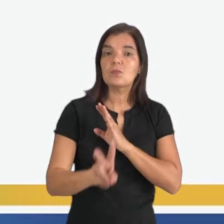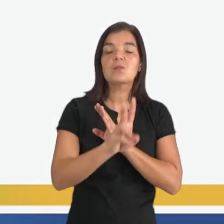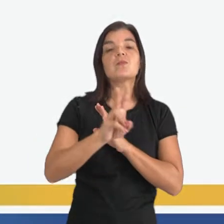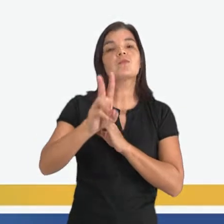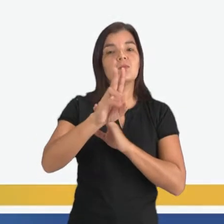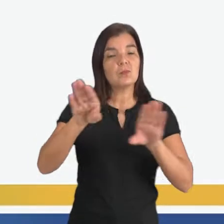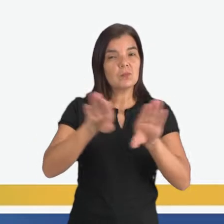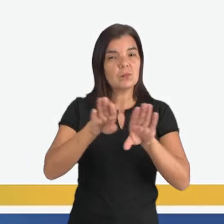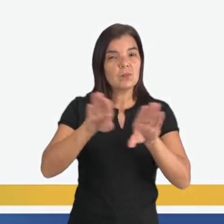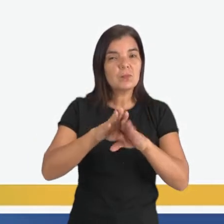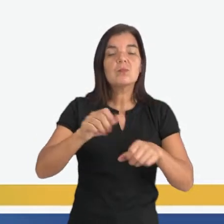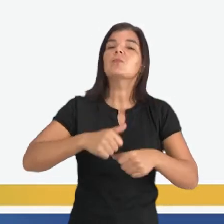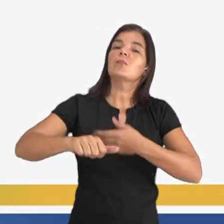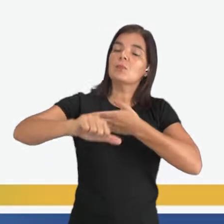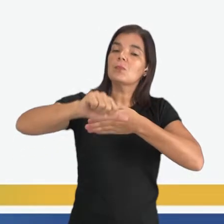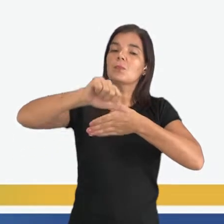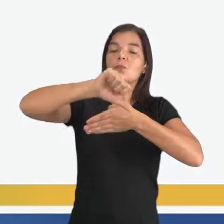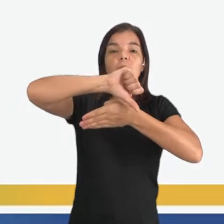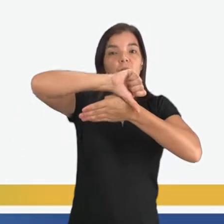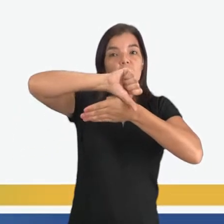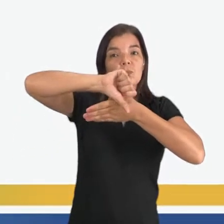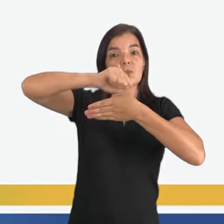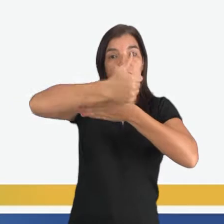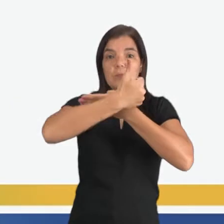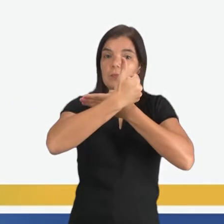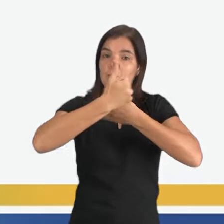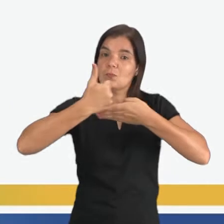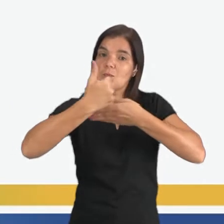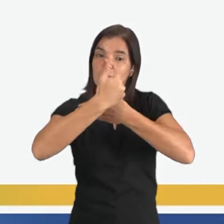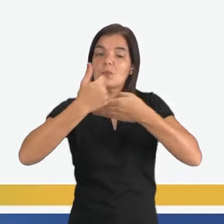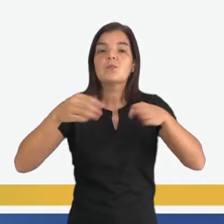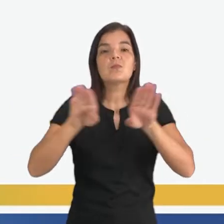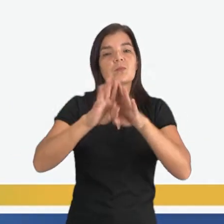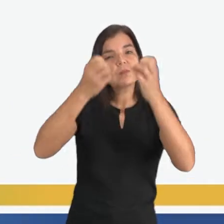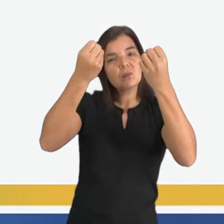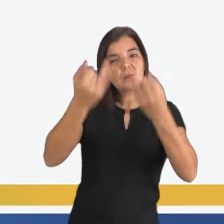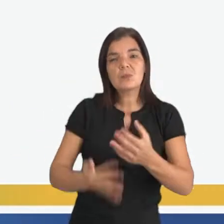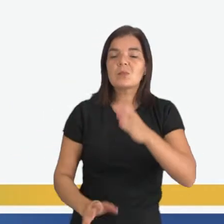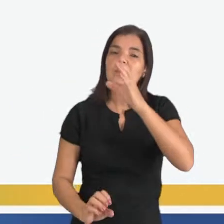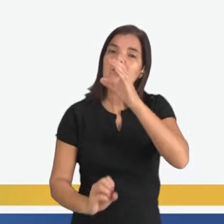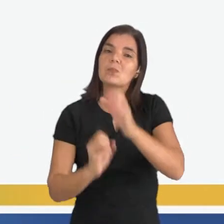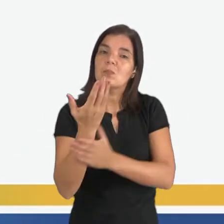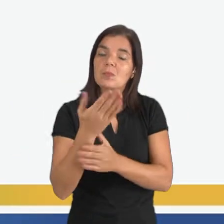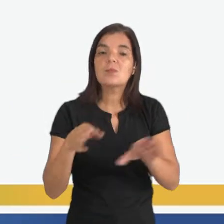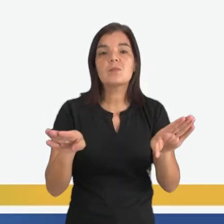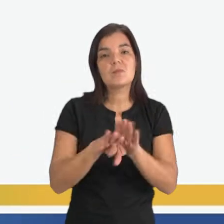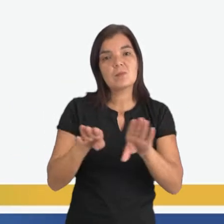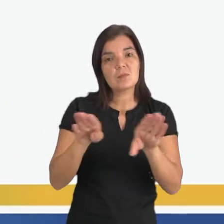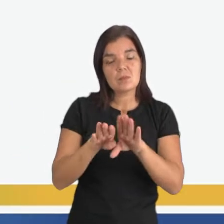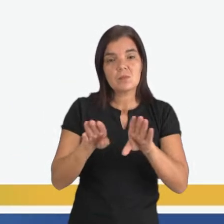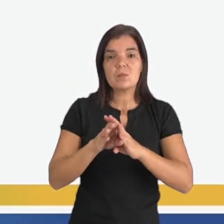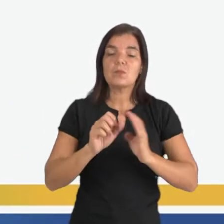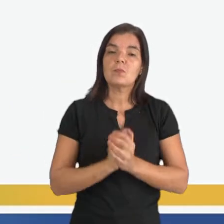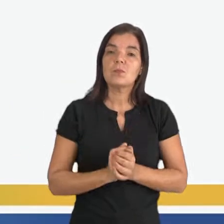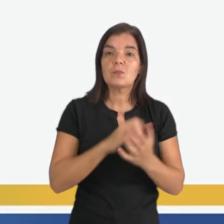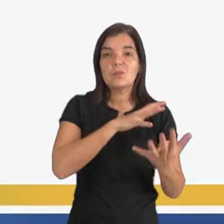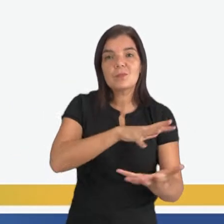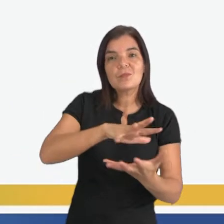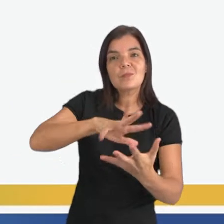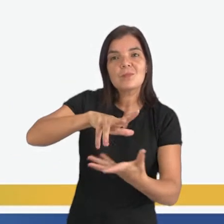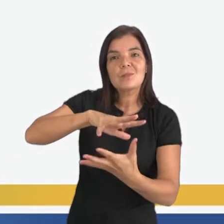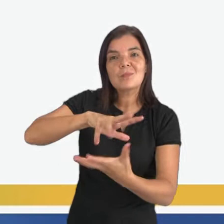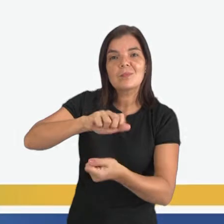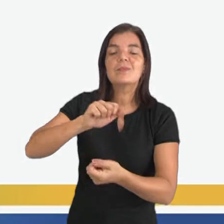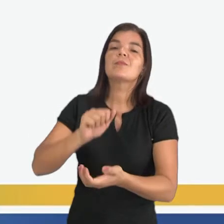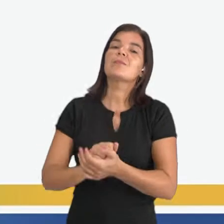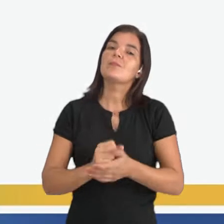morais próprios, buscando dar sentido à vida, explicar sua origem e a do universo. Então,